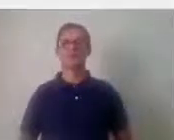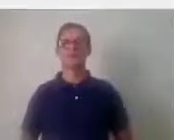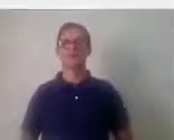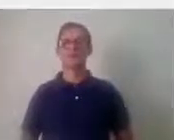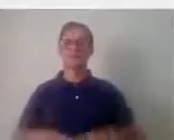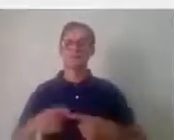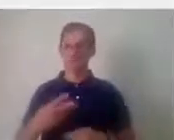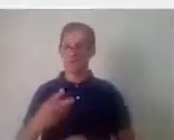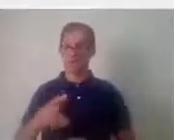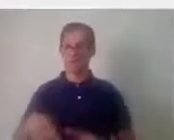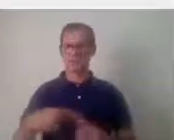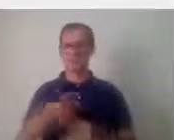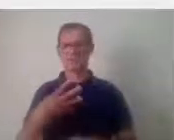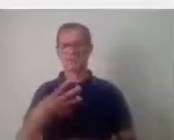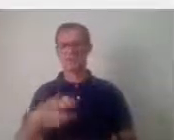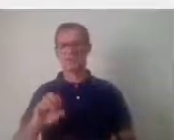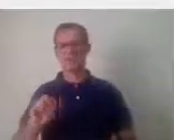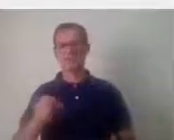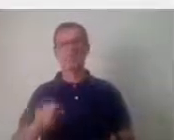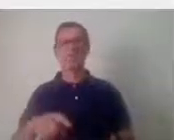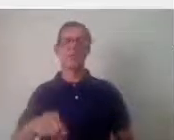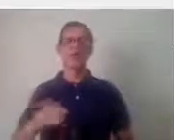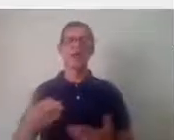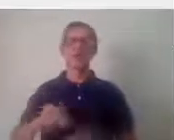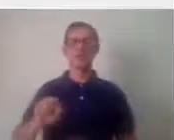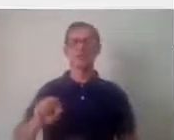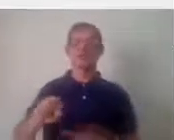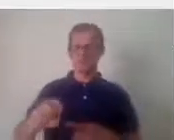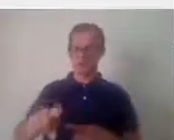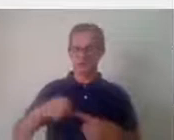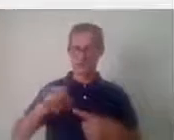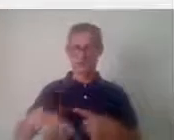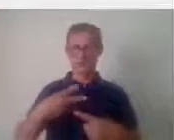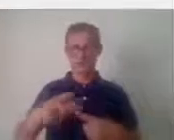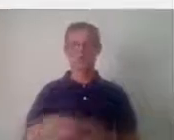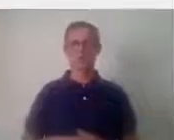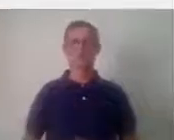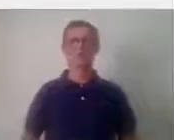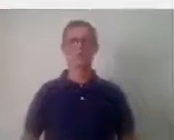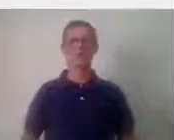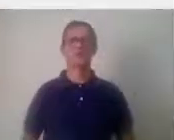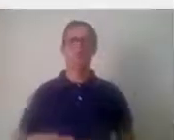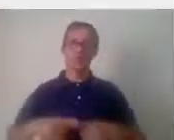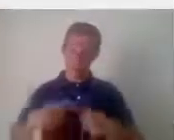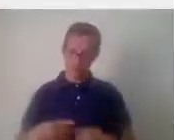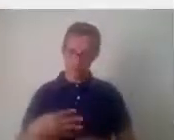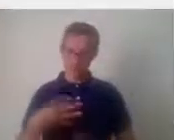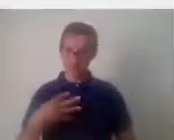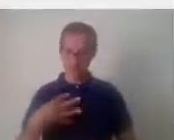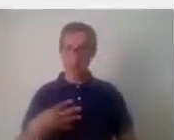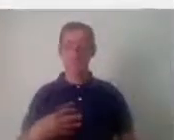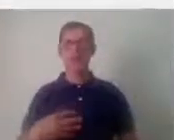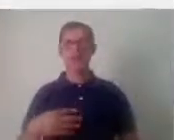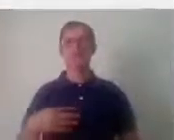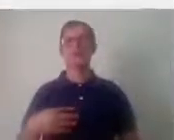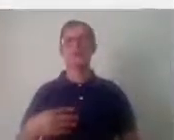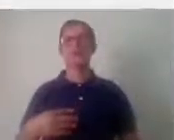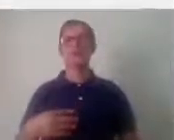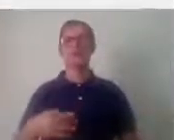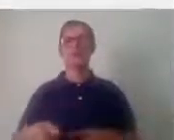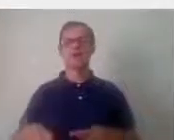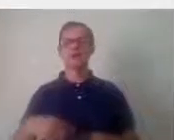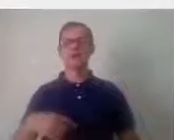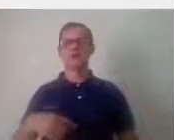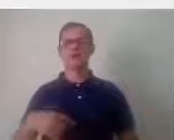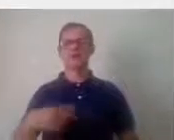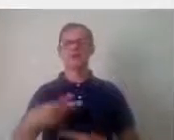Peraí, 2 vezes 4, 8. Ô, gente, aqui é 8x ao quadrado, a professora tá doida. E quadrado do segundo, mais x à